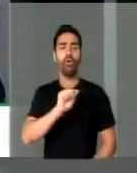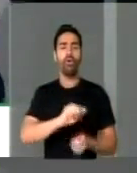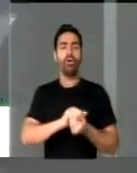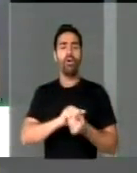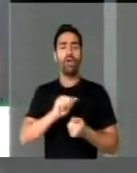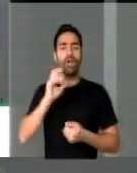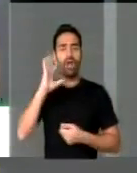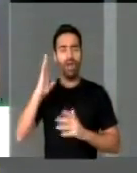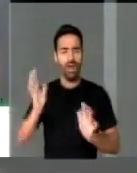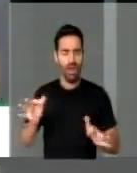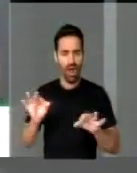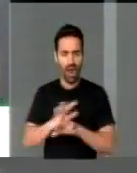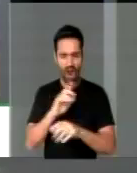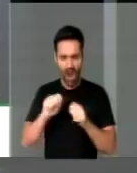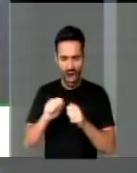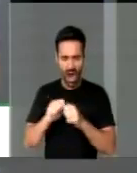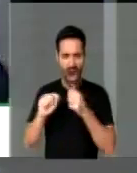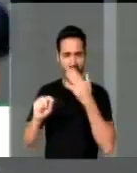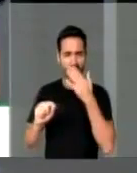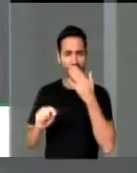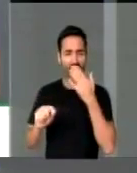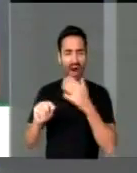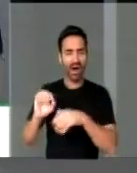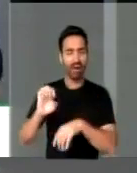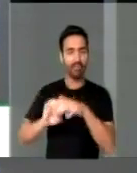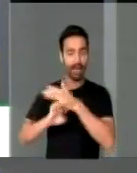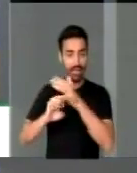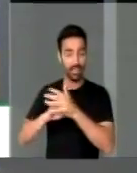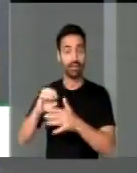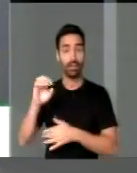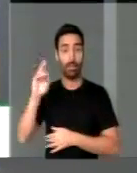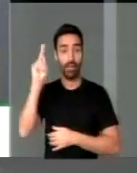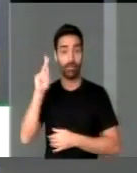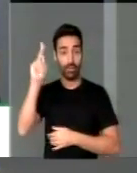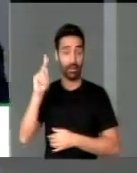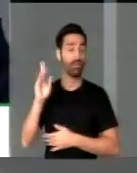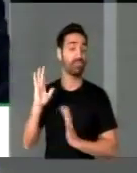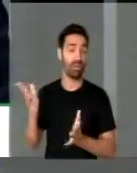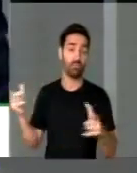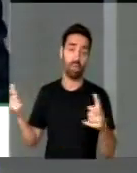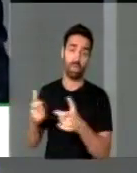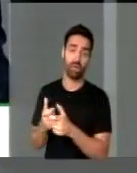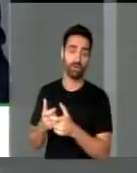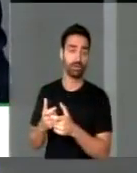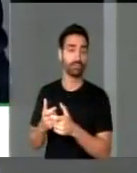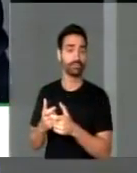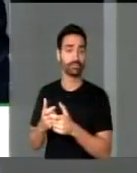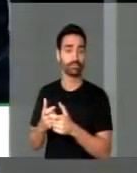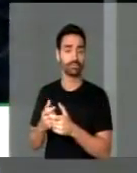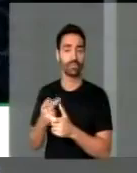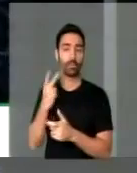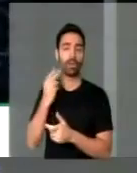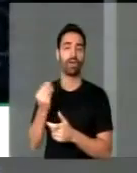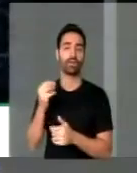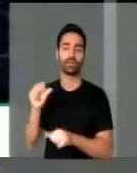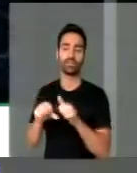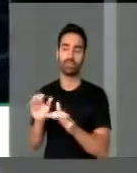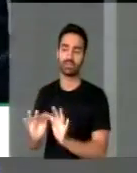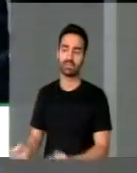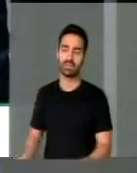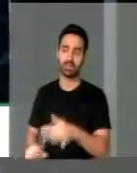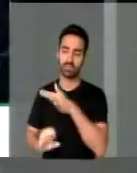encaminhamento que está sendo feito à Petrobras, de desmonte da verticalização da Petrobras, para se transformar apenas numa